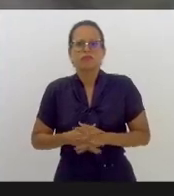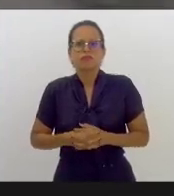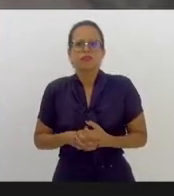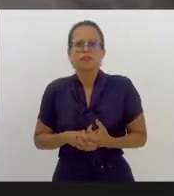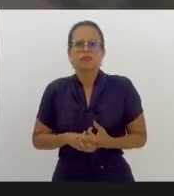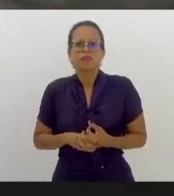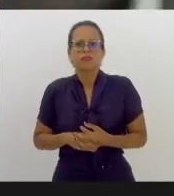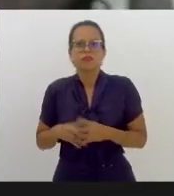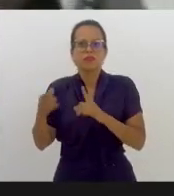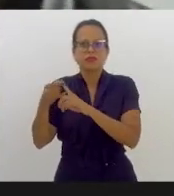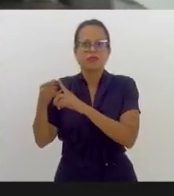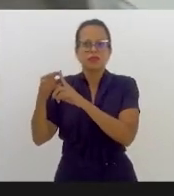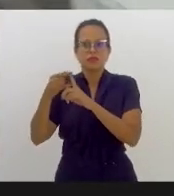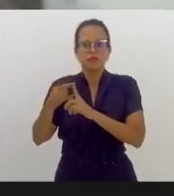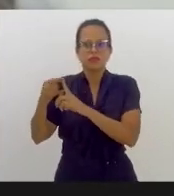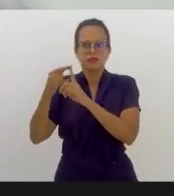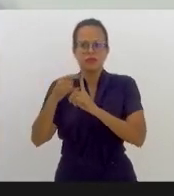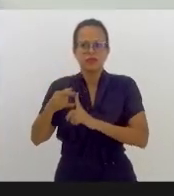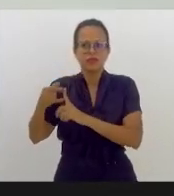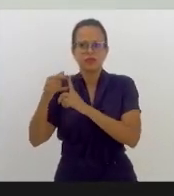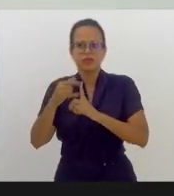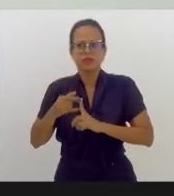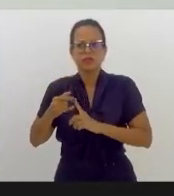sim. Subtenente, vota sim.